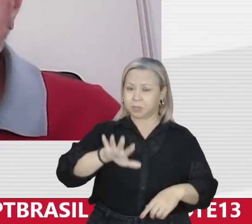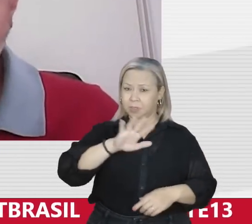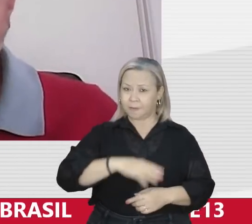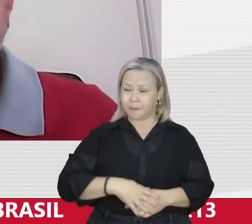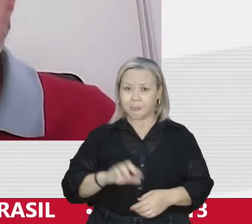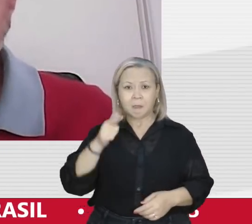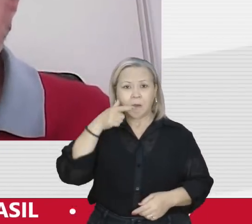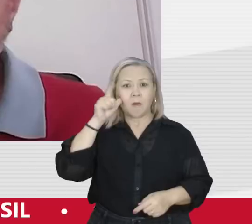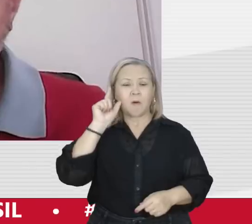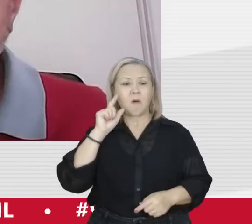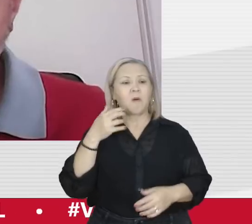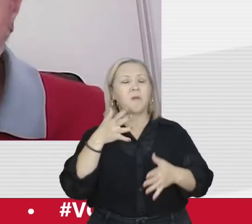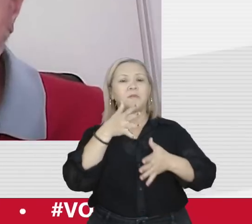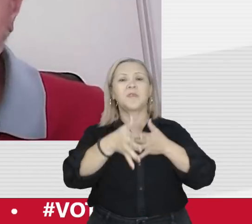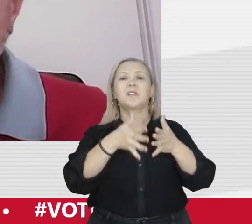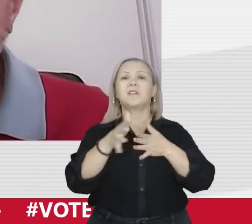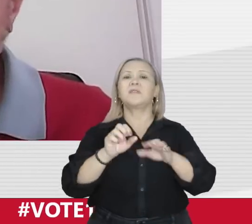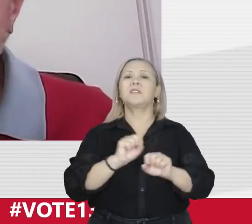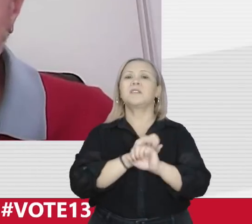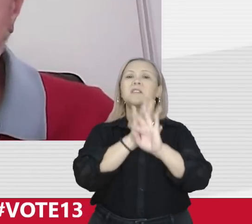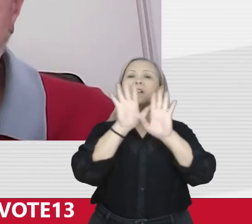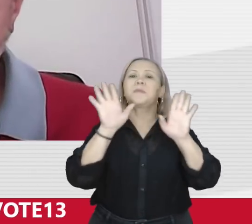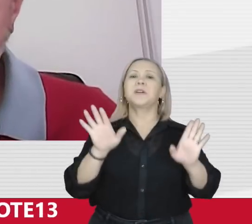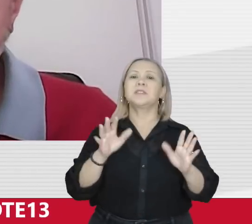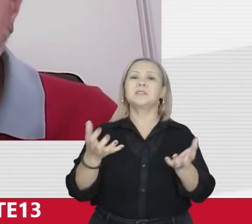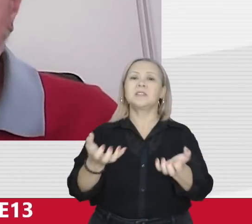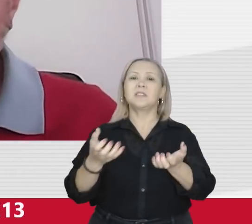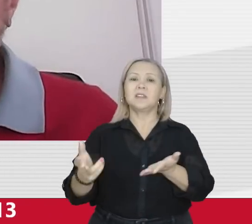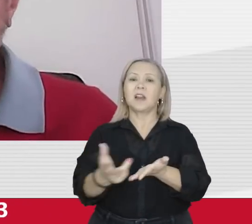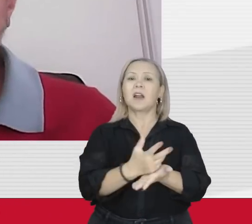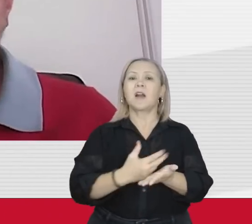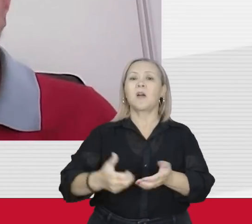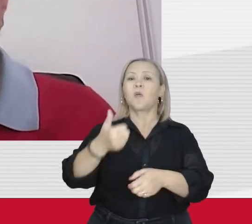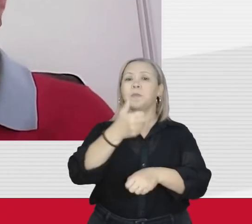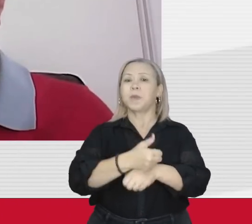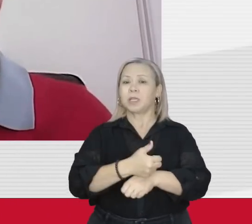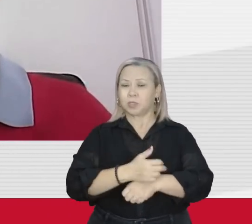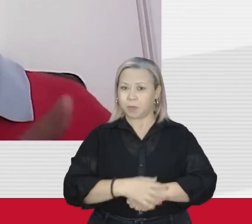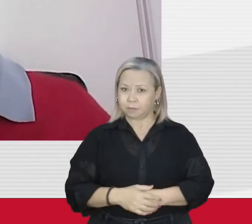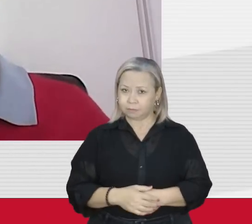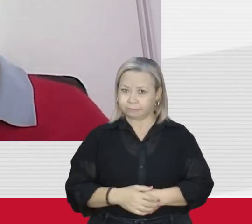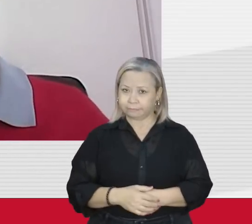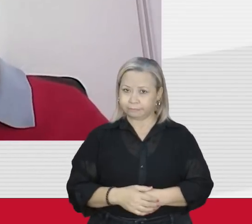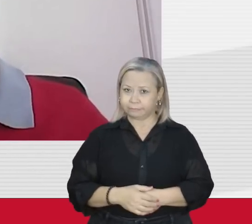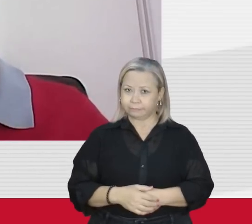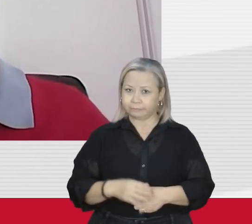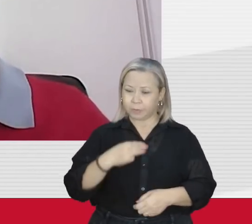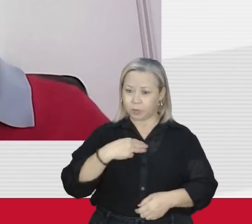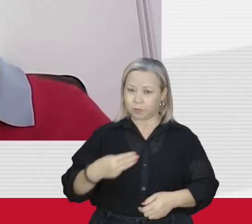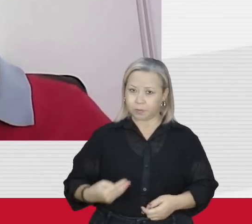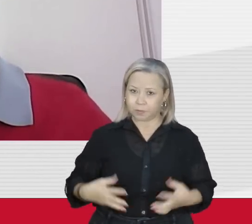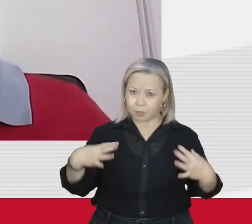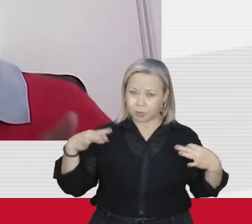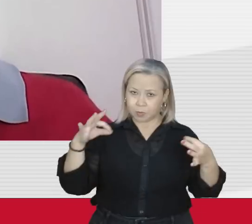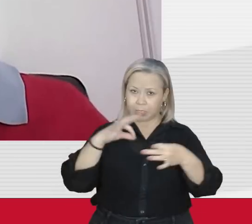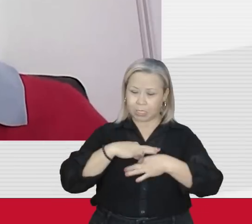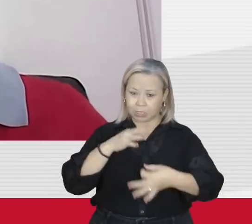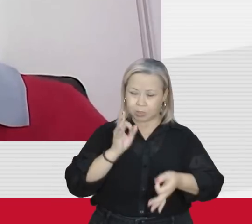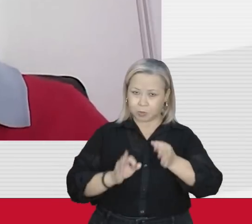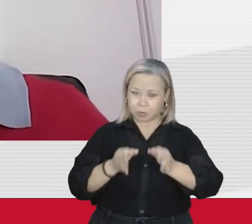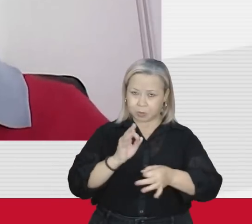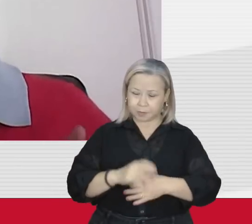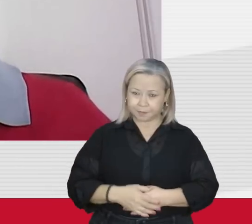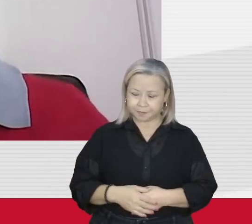Ontem ele dizia abertamente que queria o impeachment dos ministros. Agora ele diz o seguinte, esse que está aqui, que